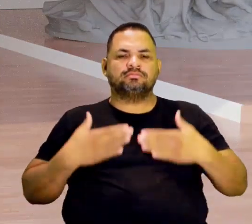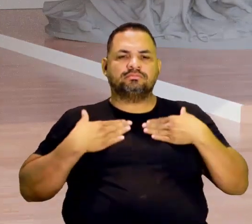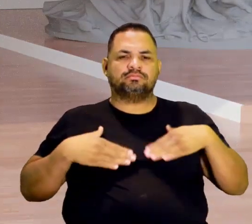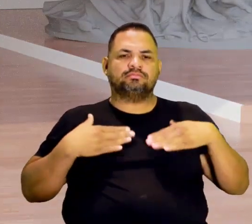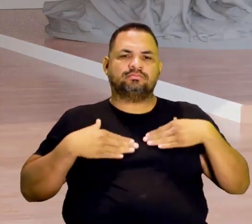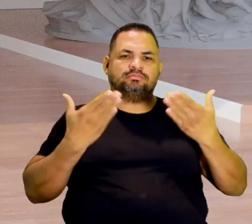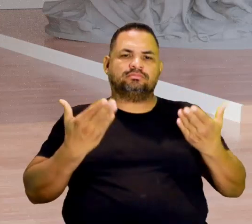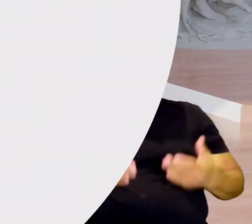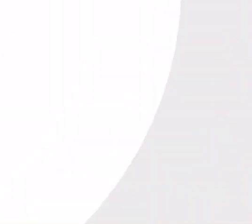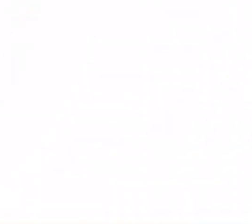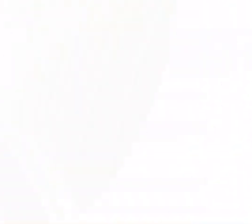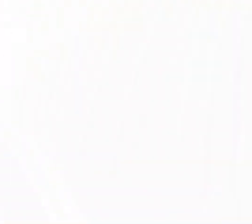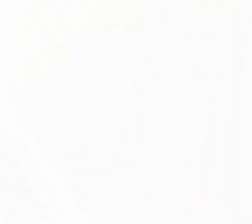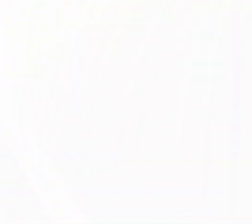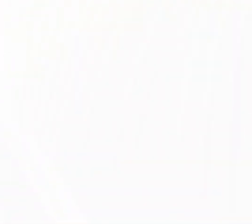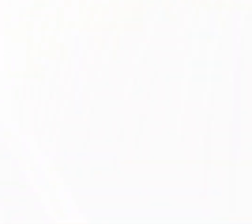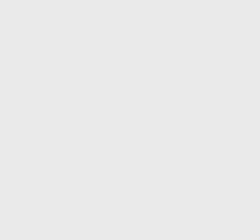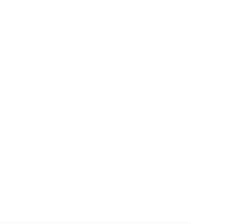tranquila.